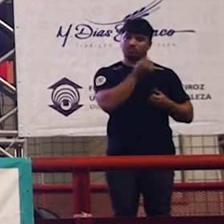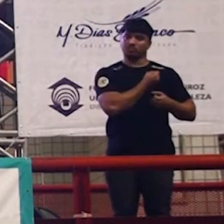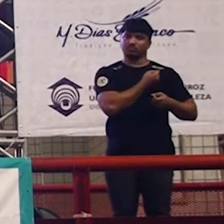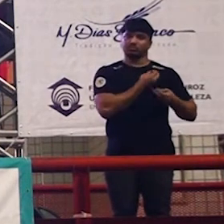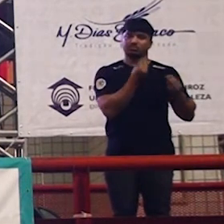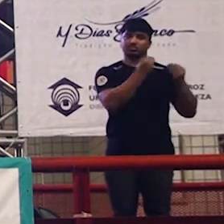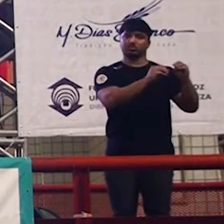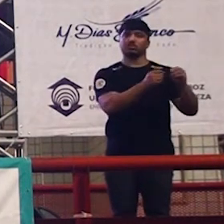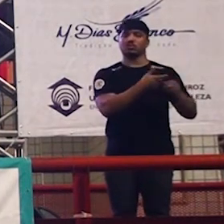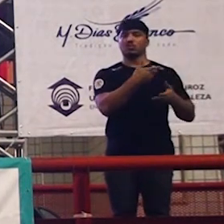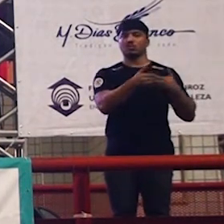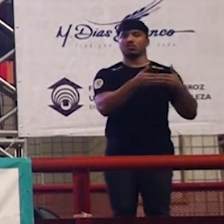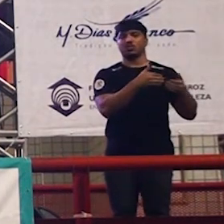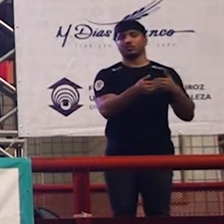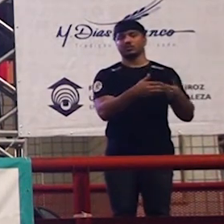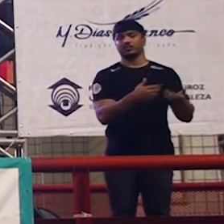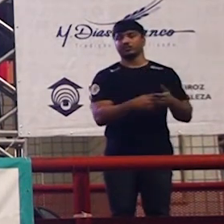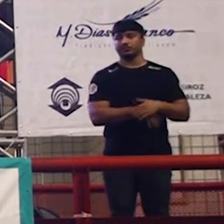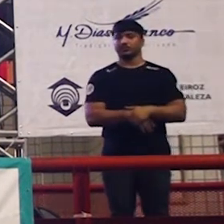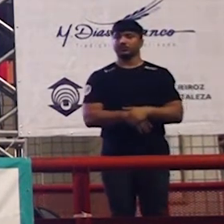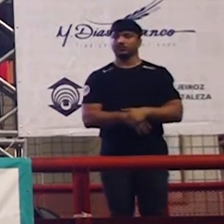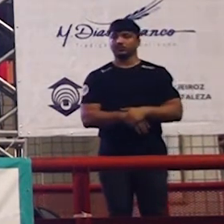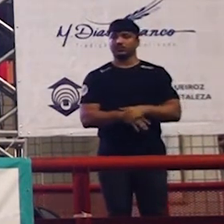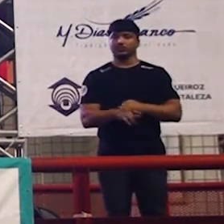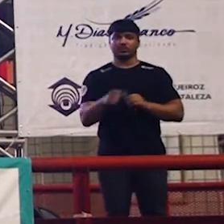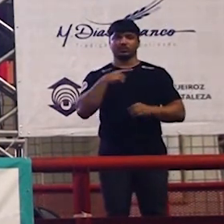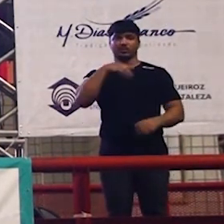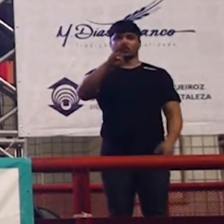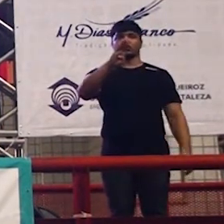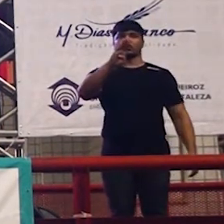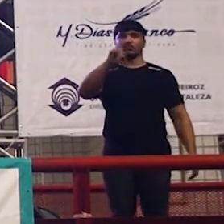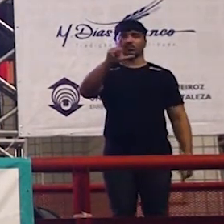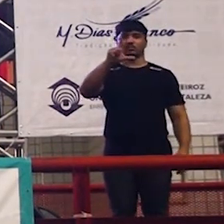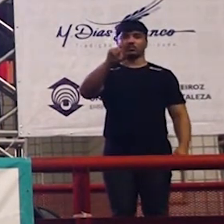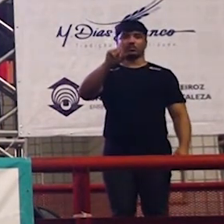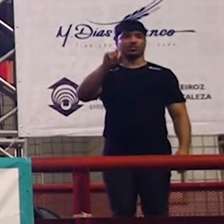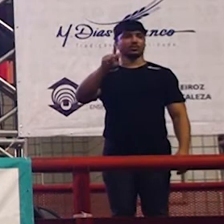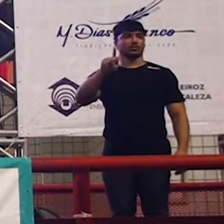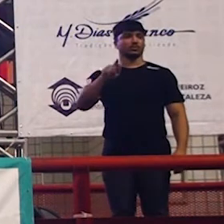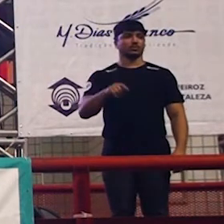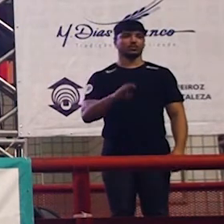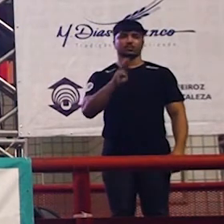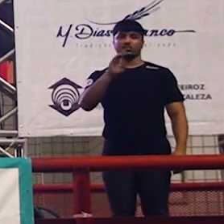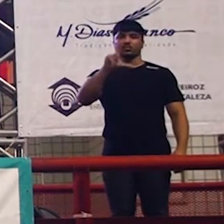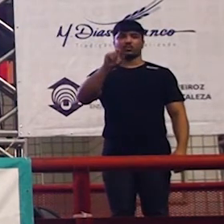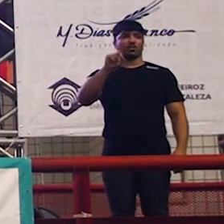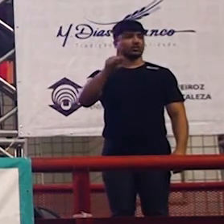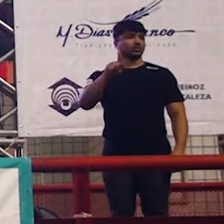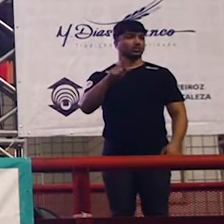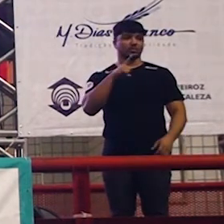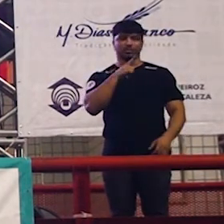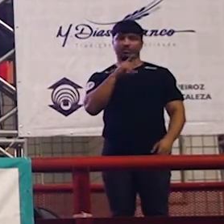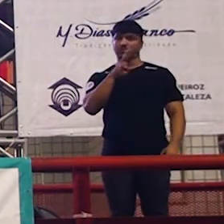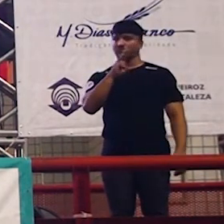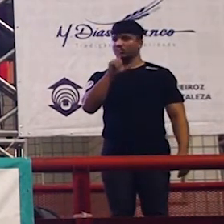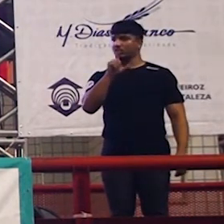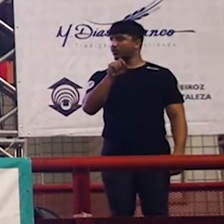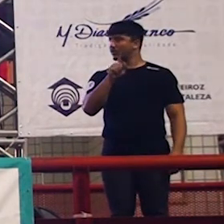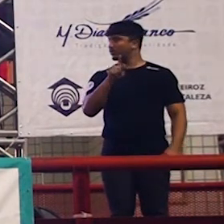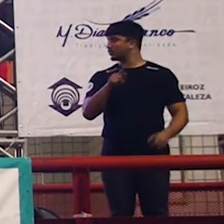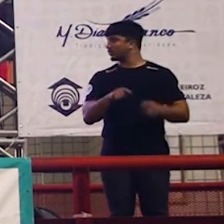de acordo com a política do blog. Alguém aqui tem blog? Quem aqui tem blog?